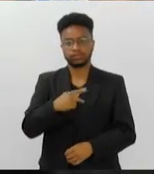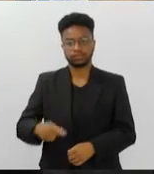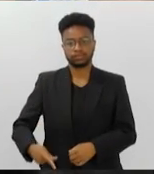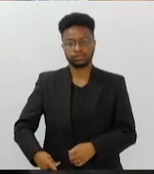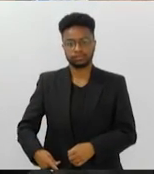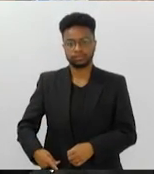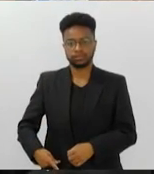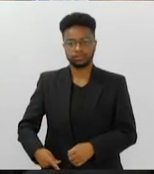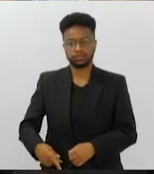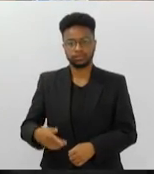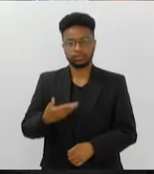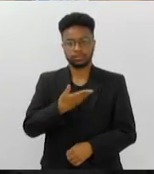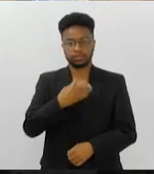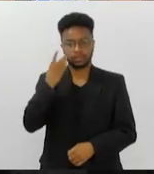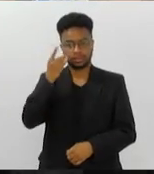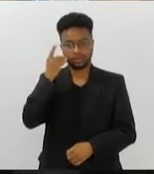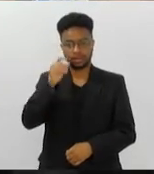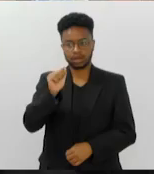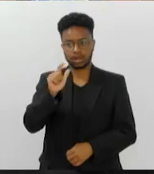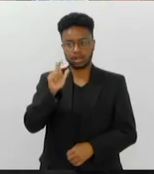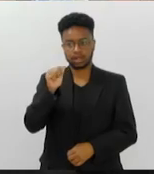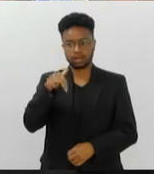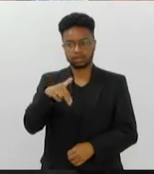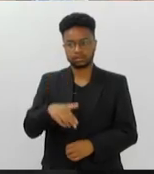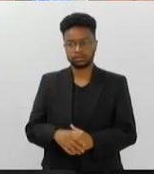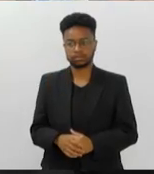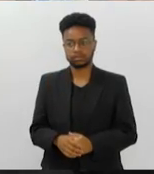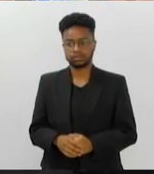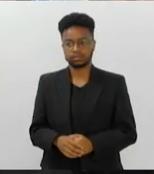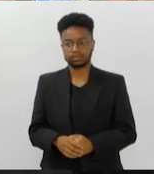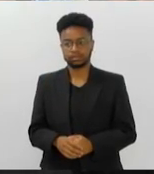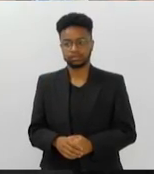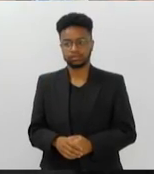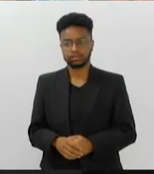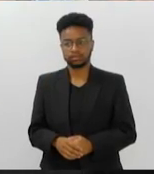presidente, querido amigo deputado Alan Lopes, por favor.